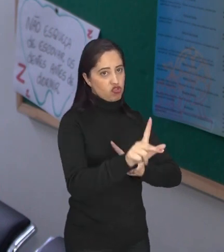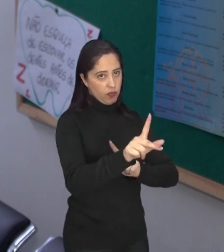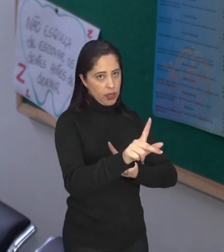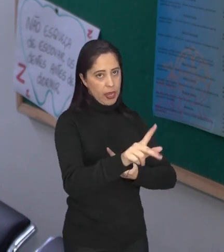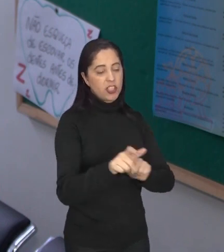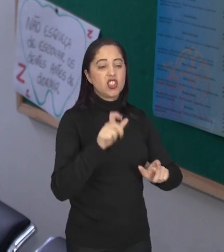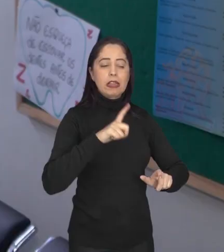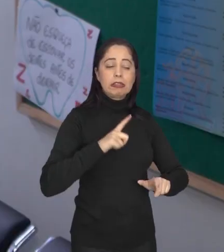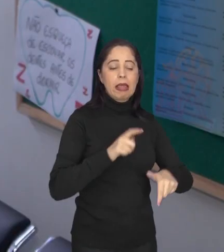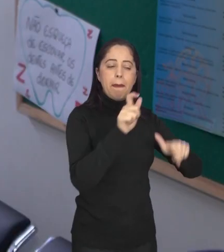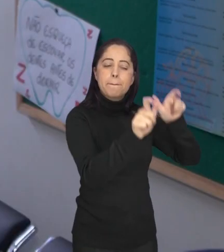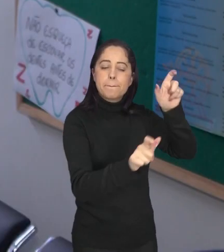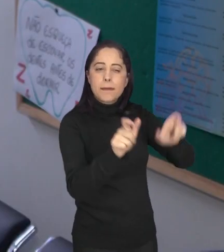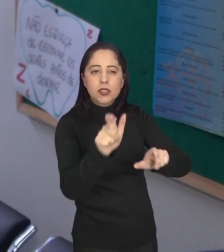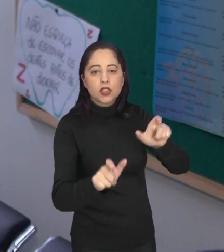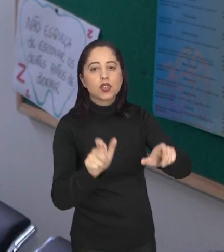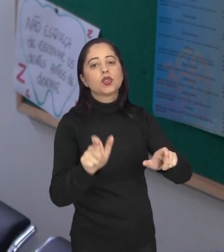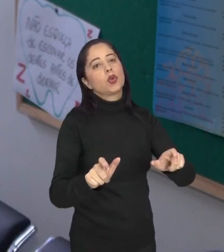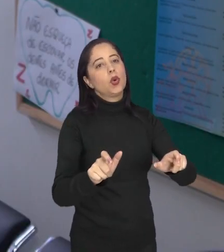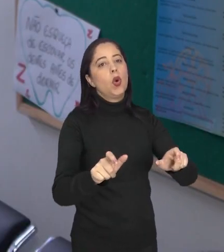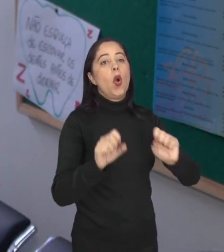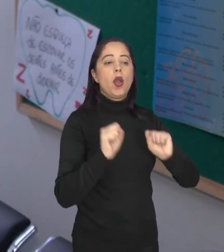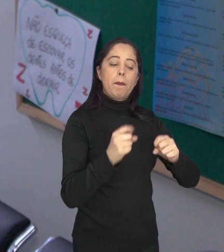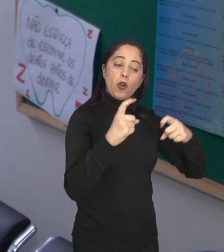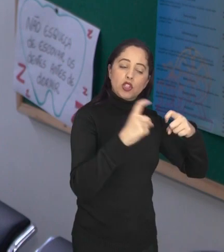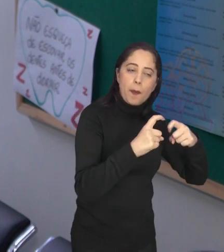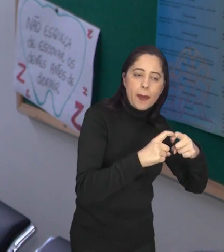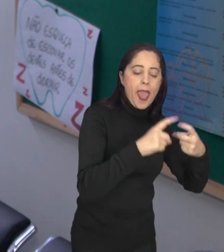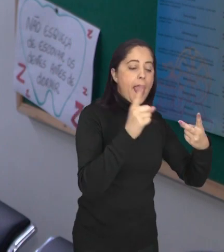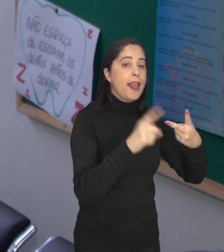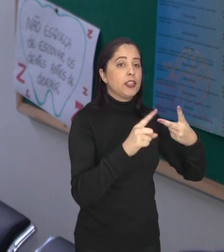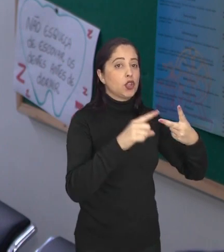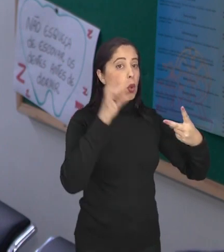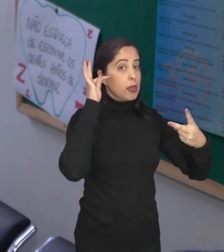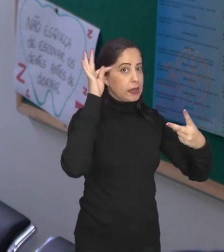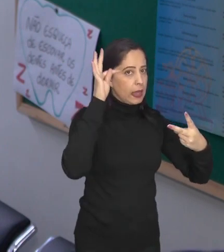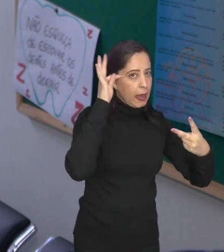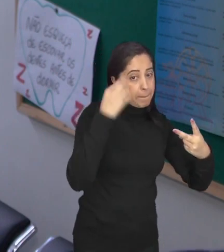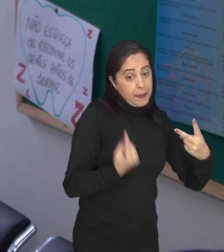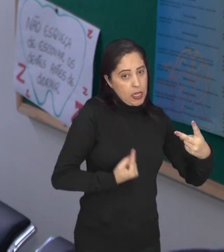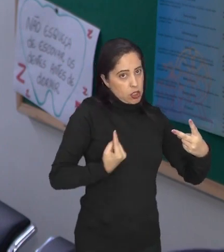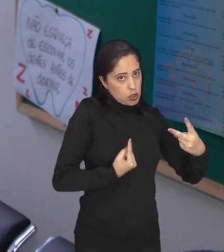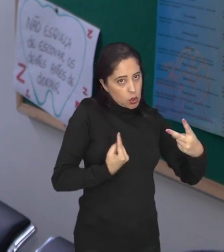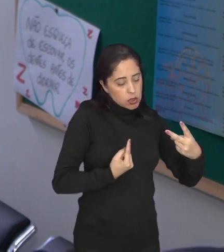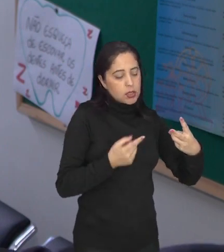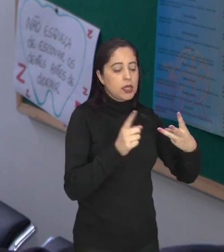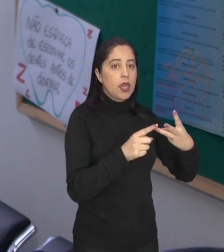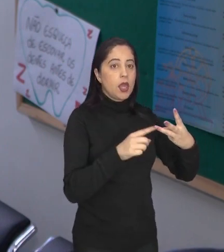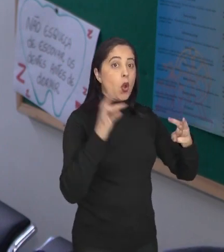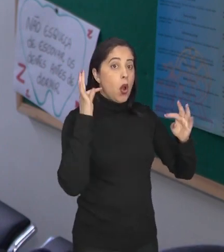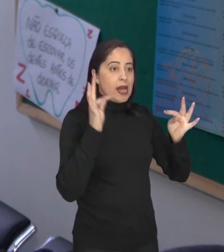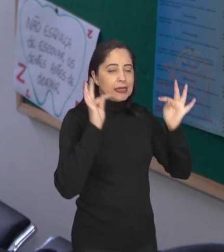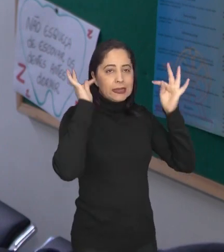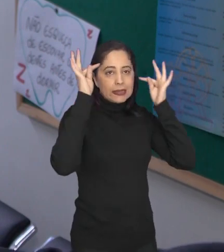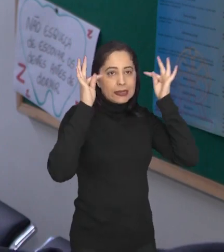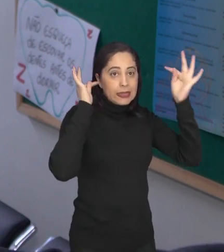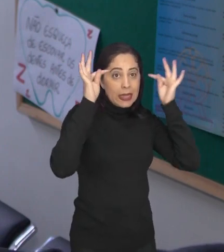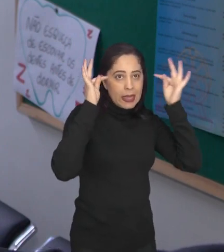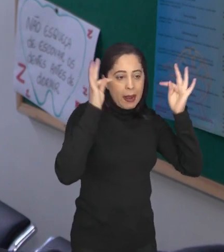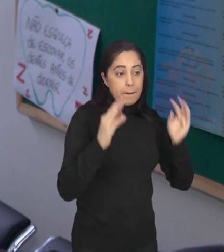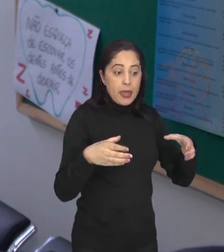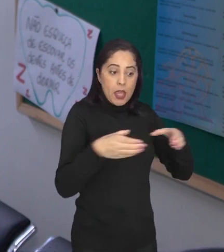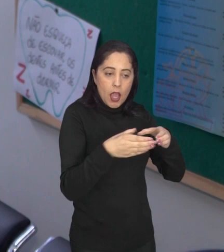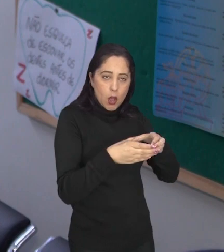necessidade de cada um. Nós temos pacientes que vão passar por médico, por terapia individual, terapia